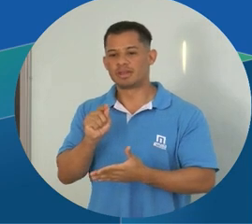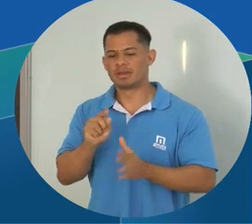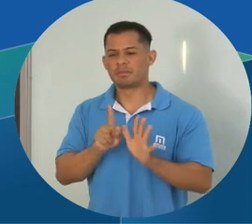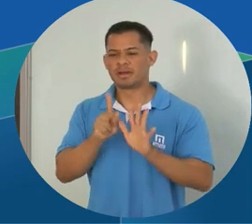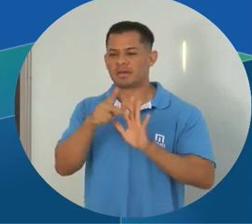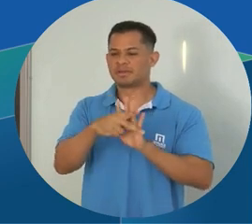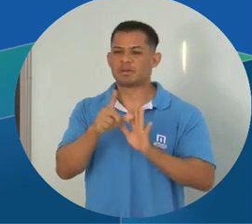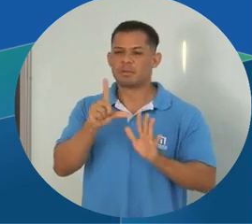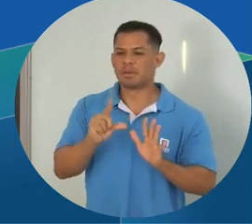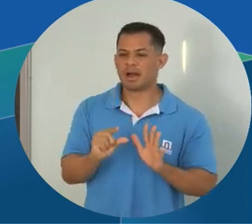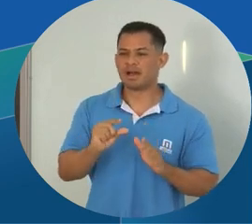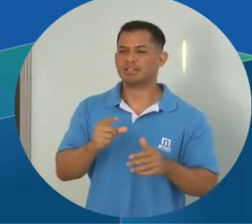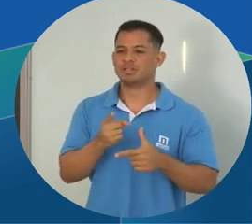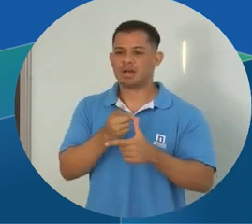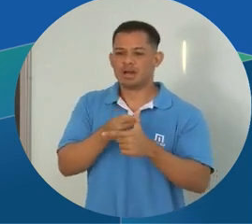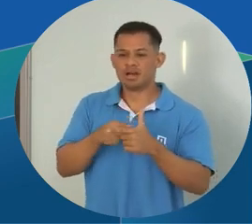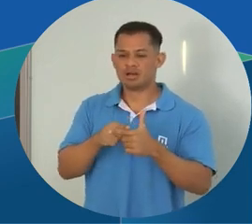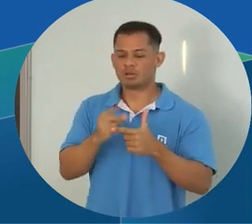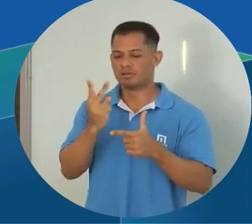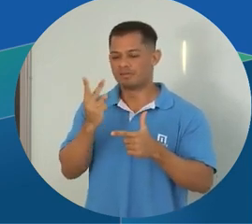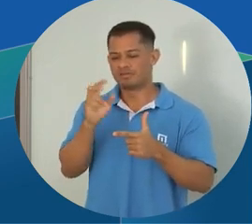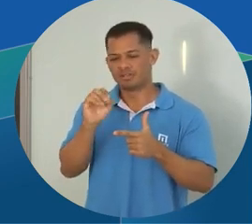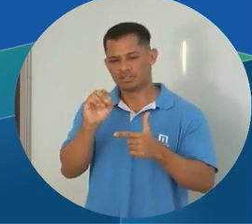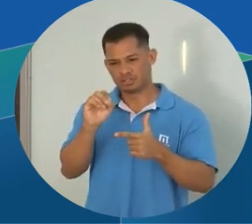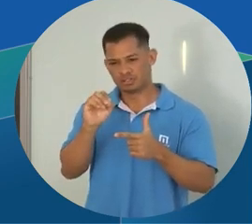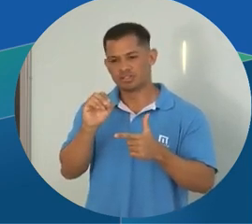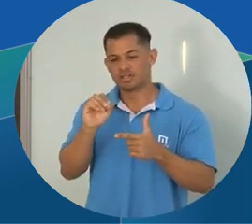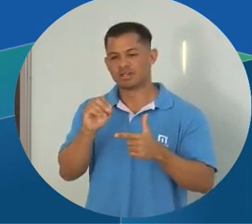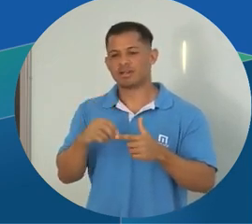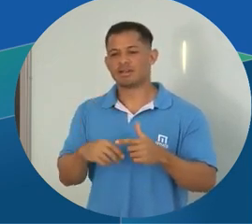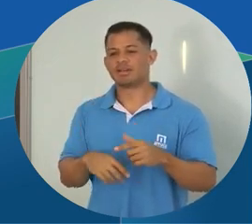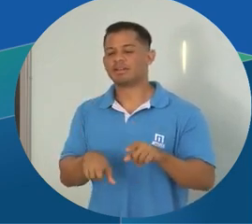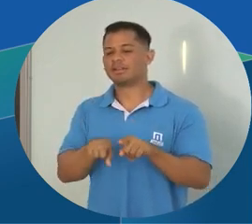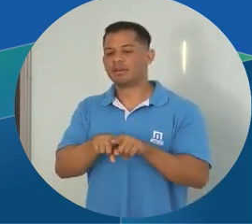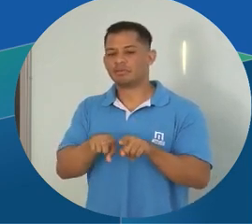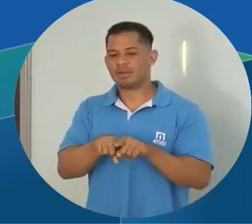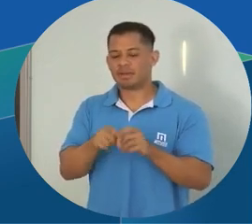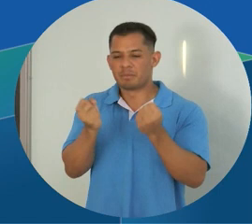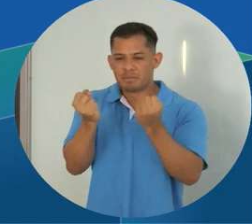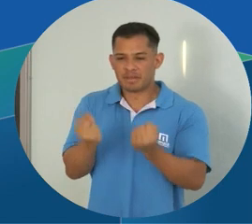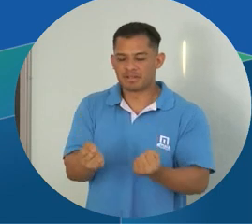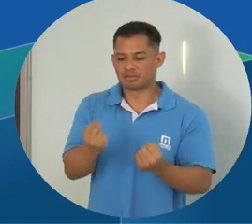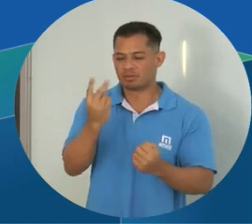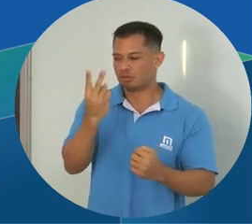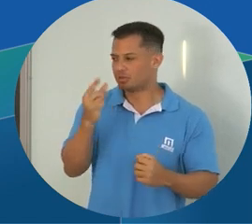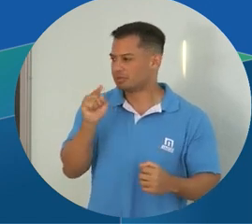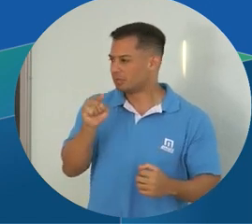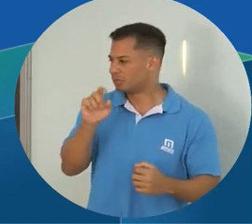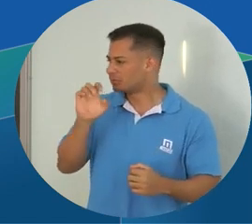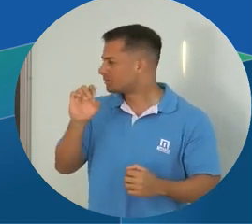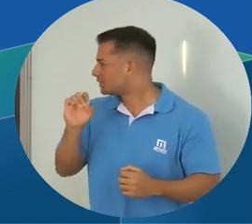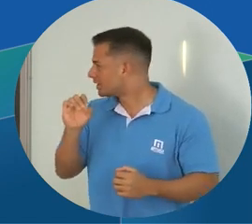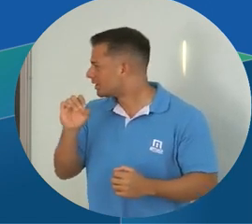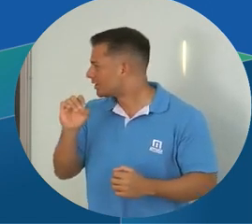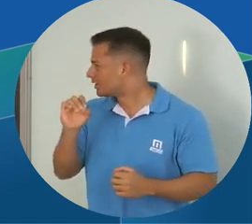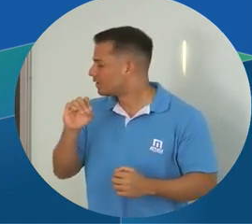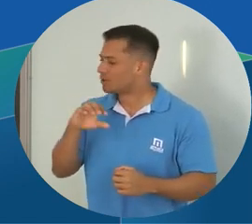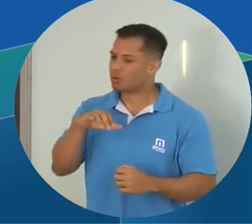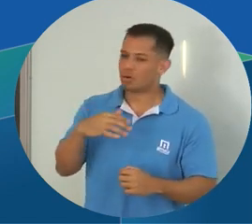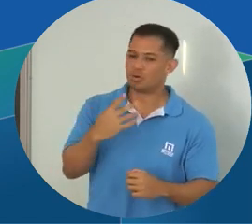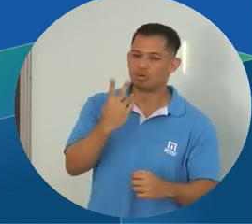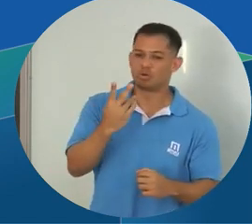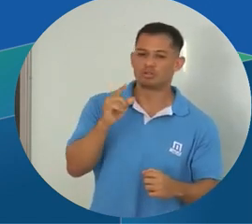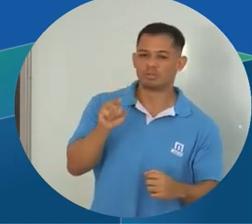baixos, ali, ângulo de atrito da ordem de 20 graus, peso específico da ordem de 2,0 ou 2,1 tonelada